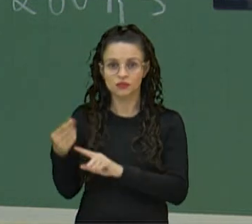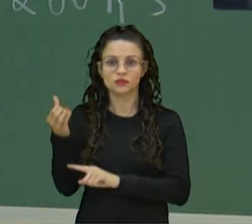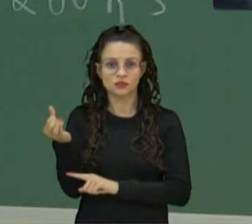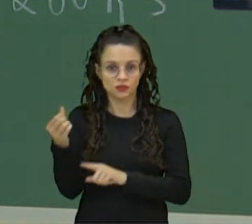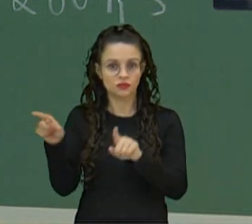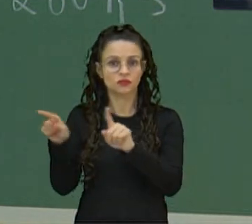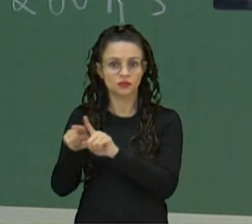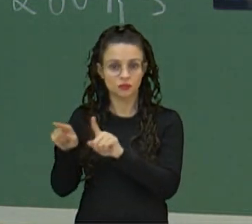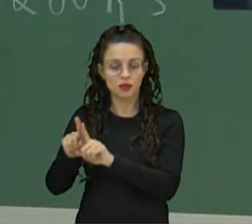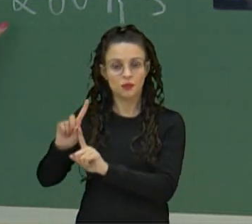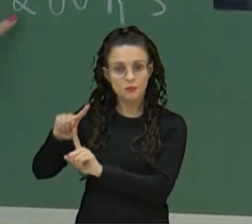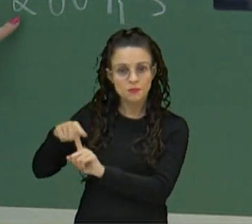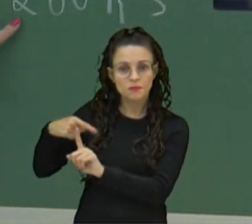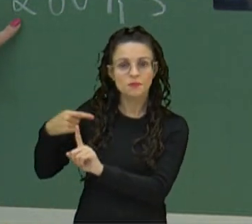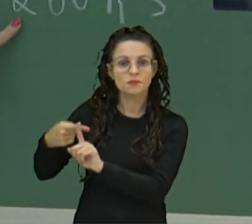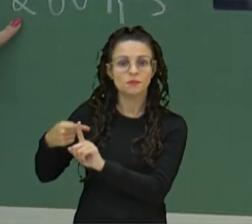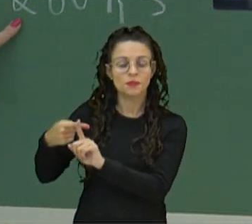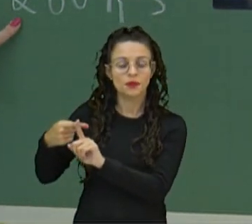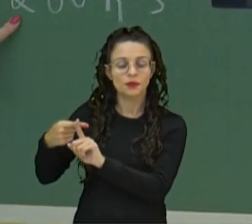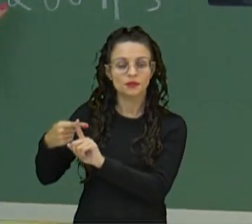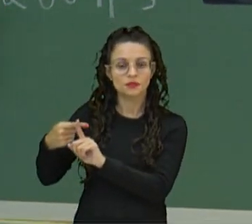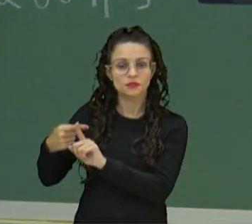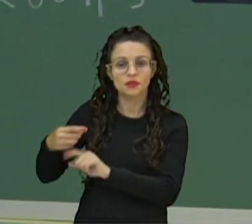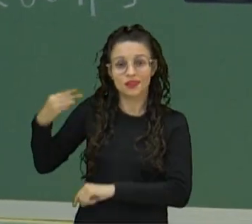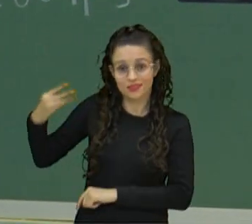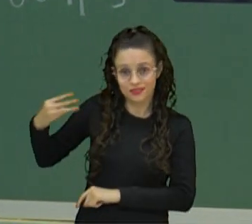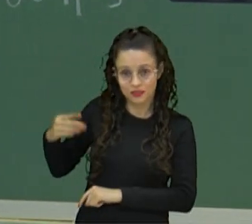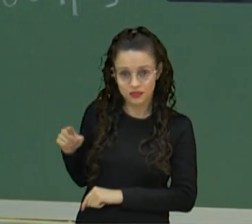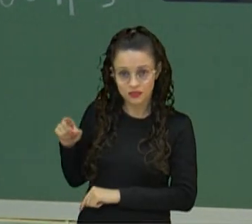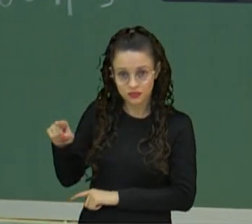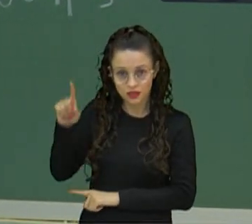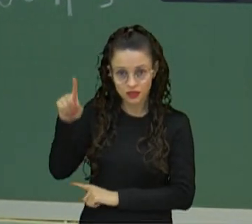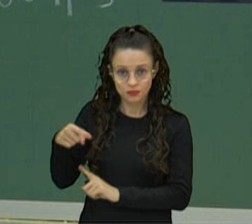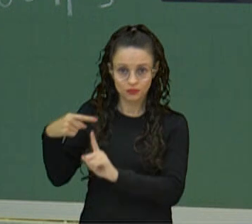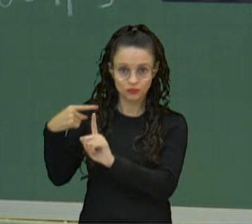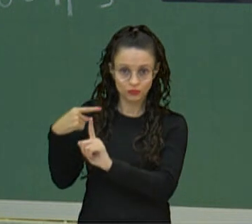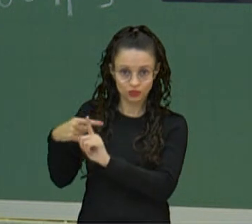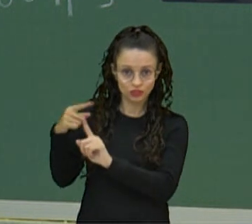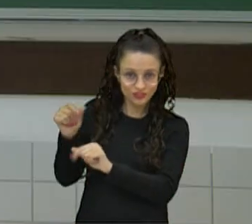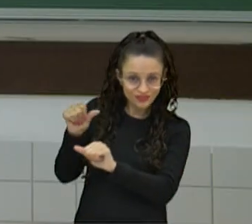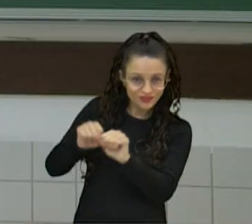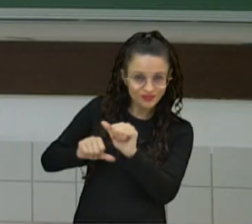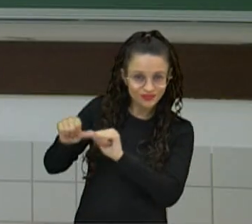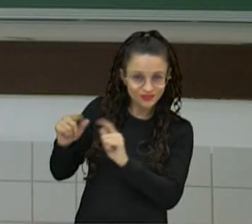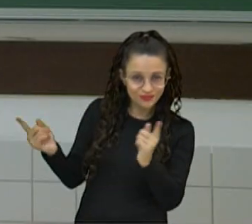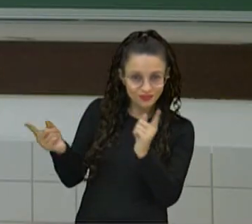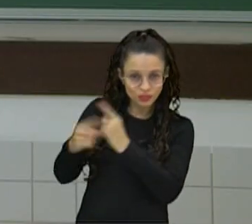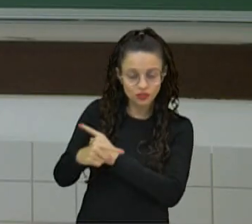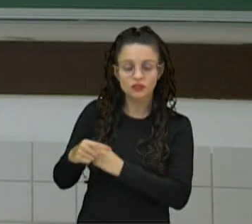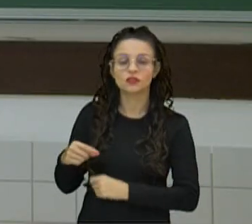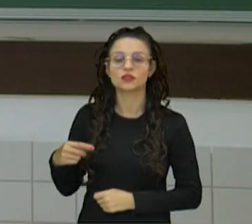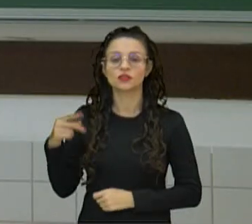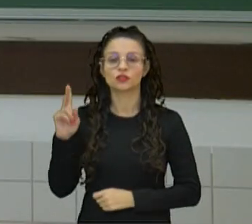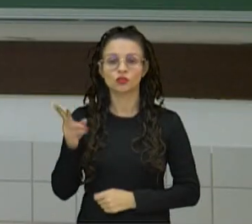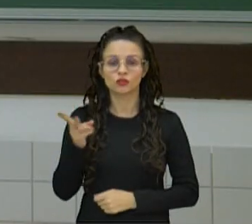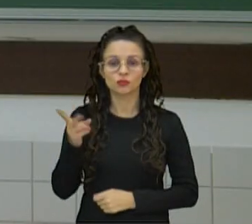também, mais o valor da terceira, que é positivo, que foi invertida,